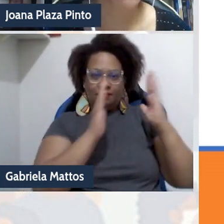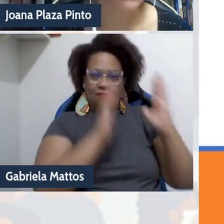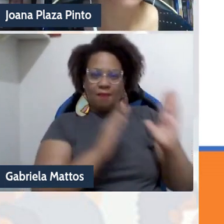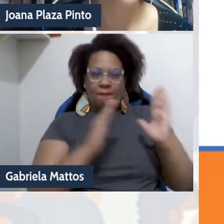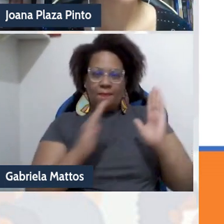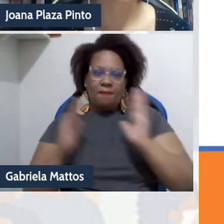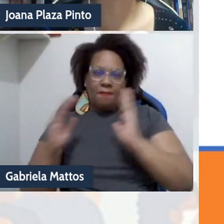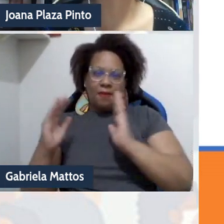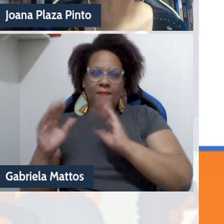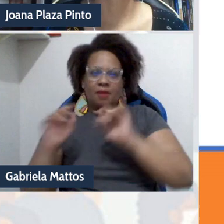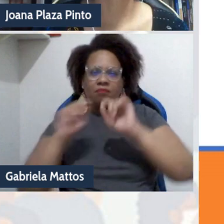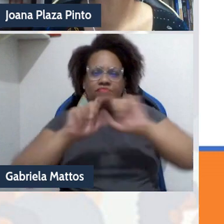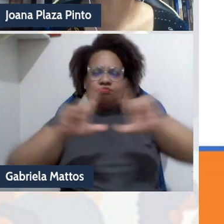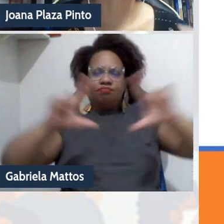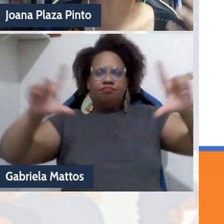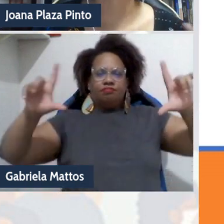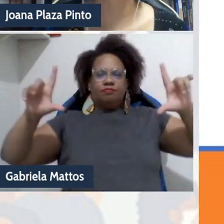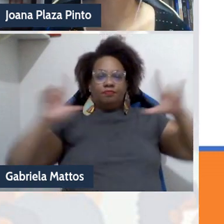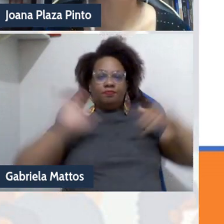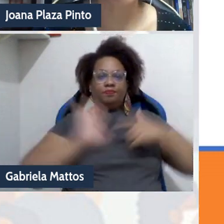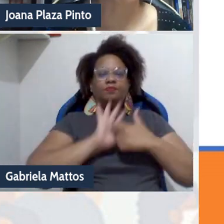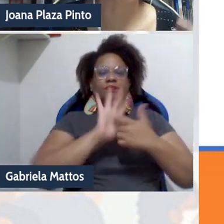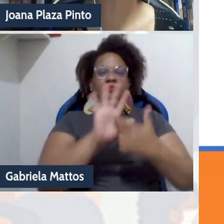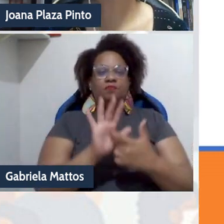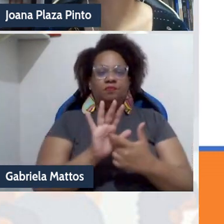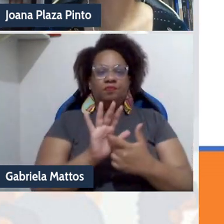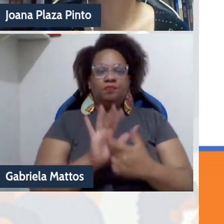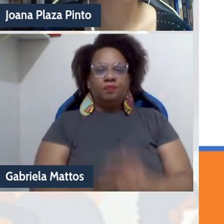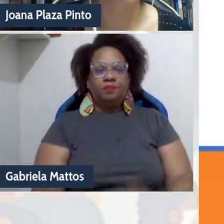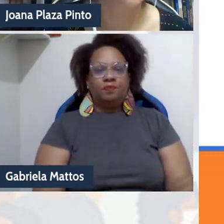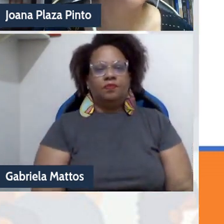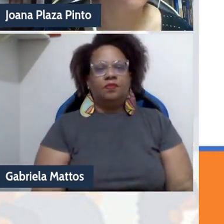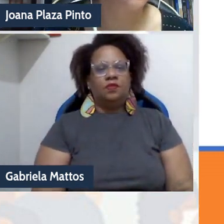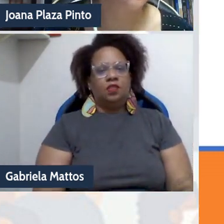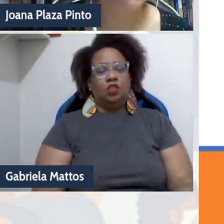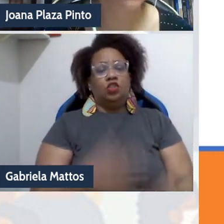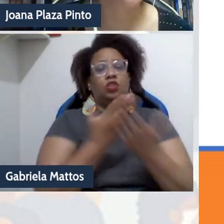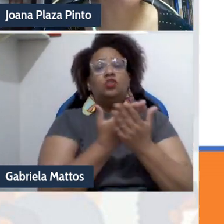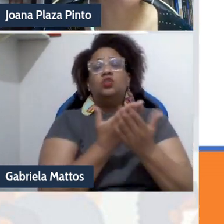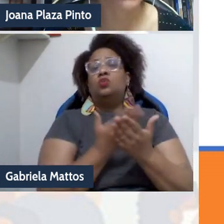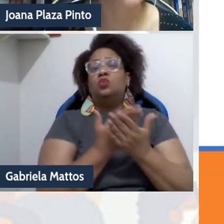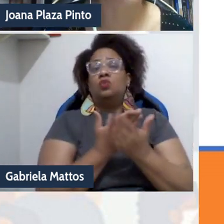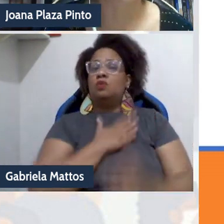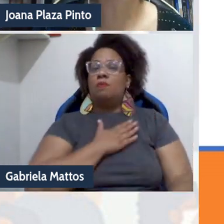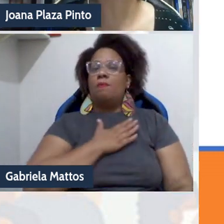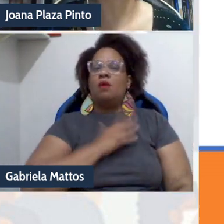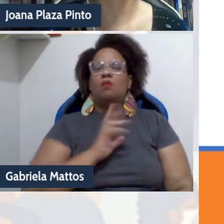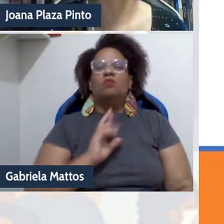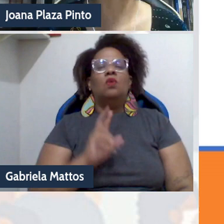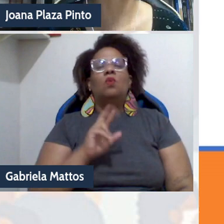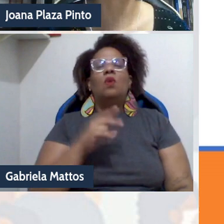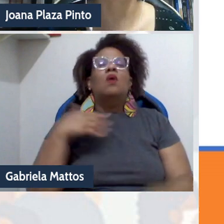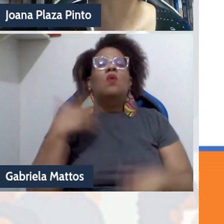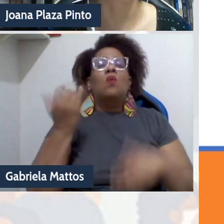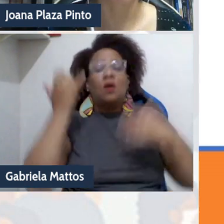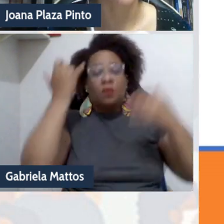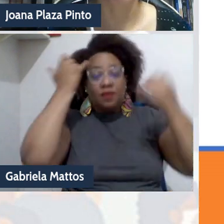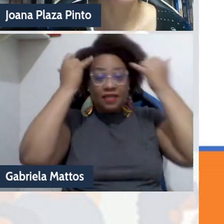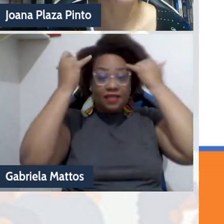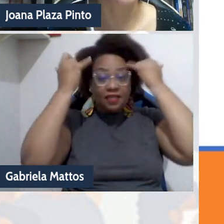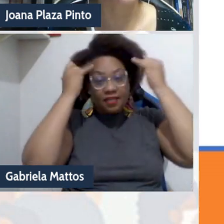fundo, quer dizer, estudos que não são meus, quais são essas ideias aí que vão basear a